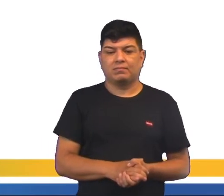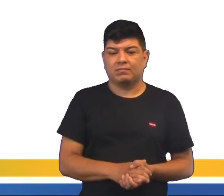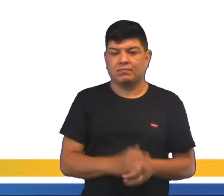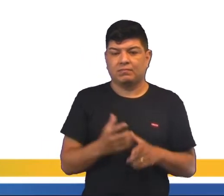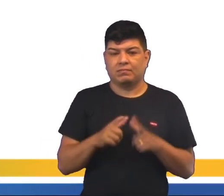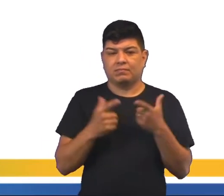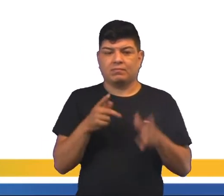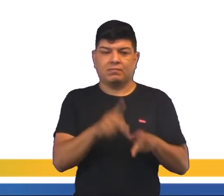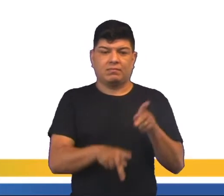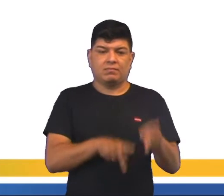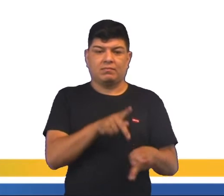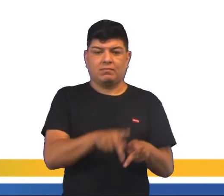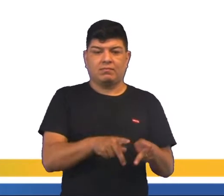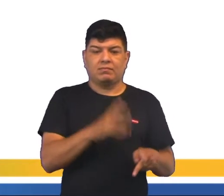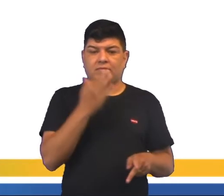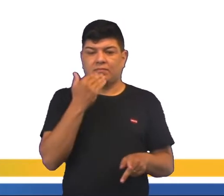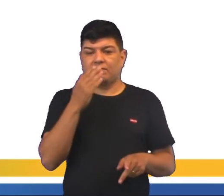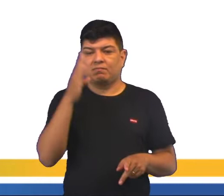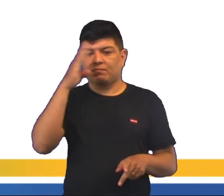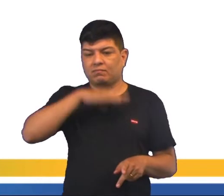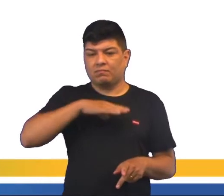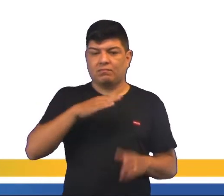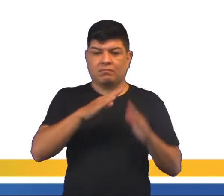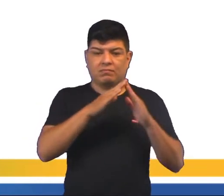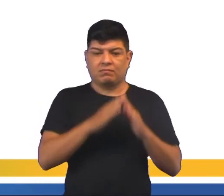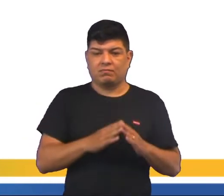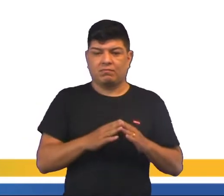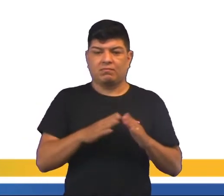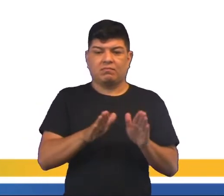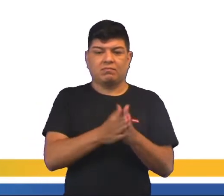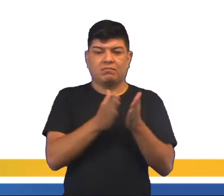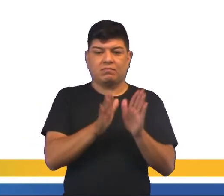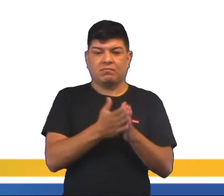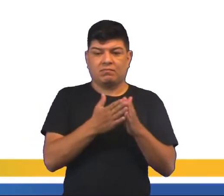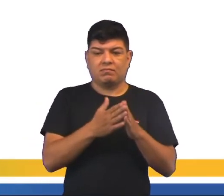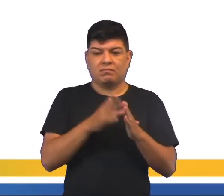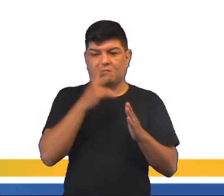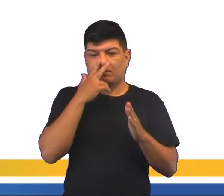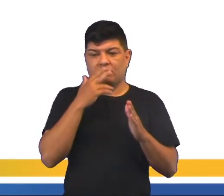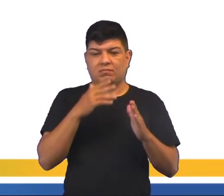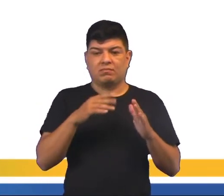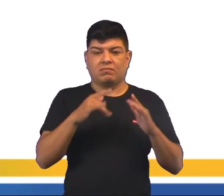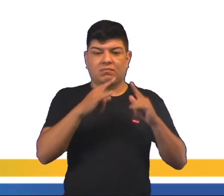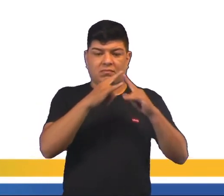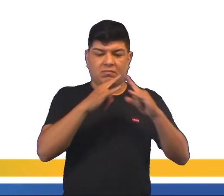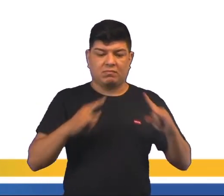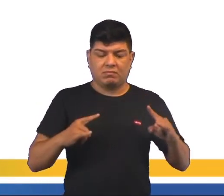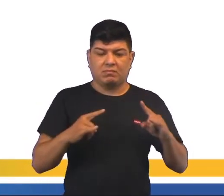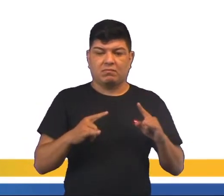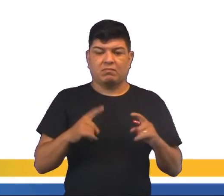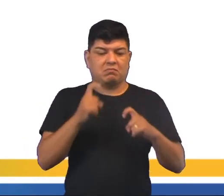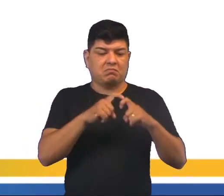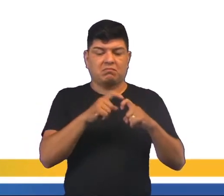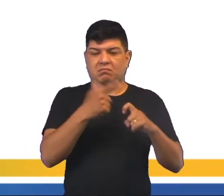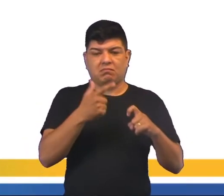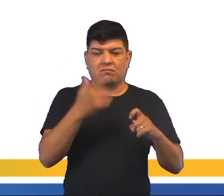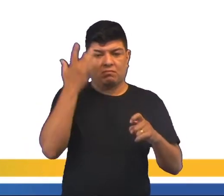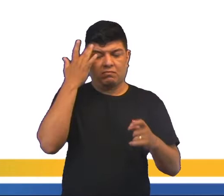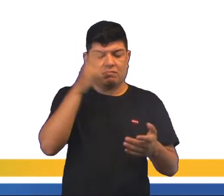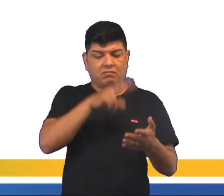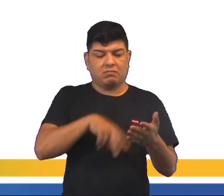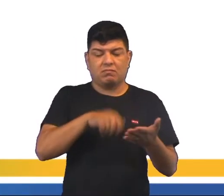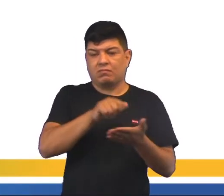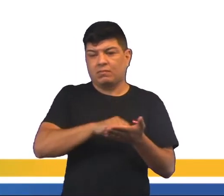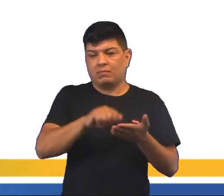A maioria da população alimentava-se mal, morava em cortiços, né, ou em cabanas de palha, sem assistência médica, sem saber ler e escrever